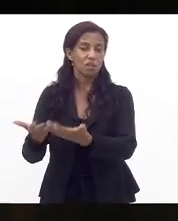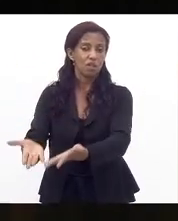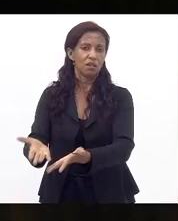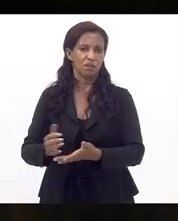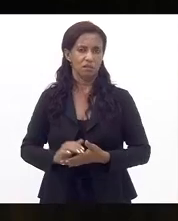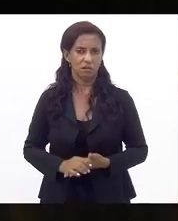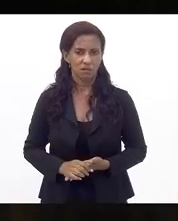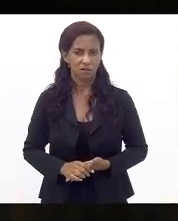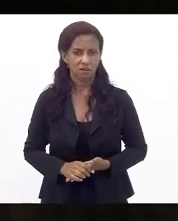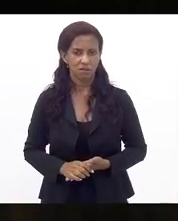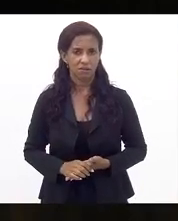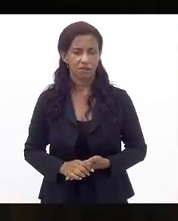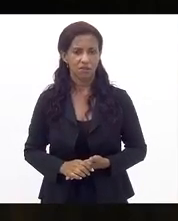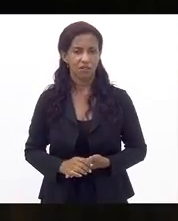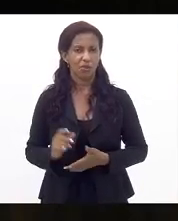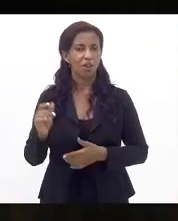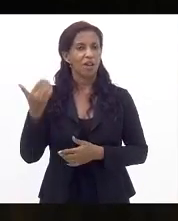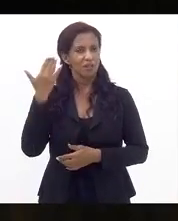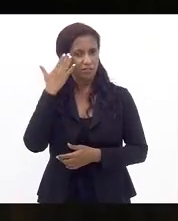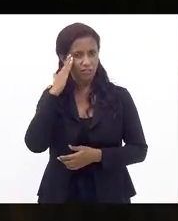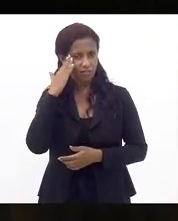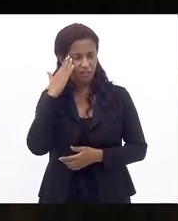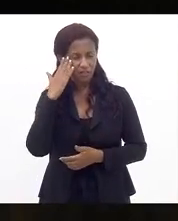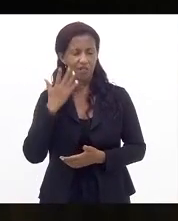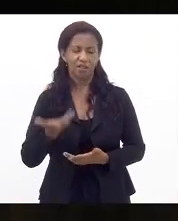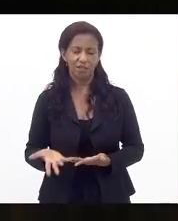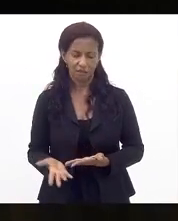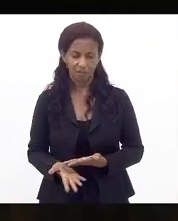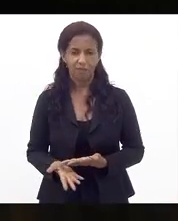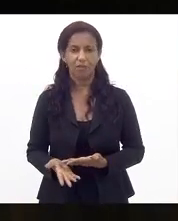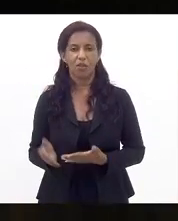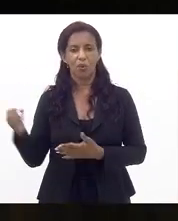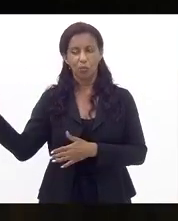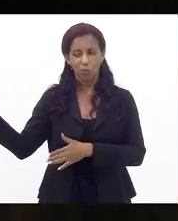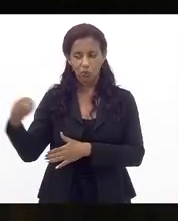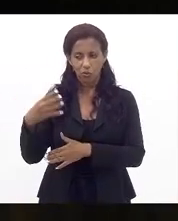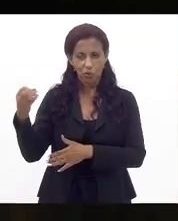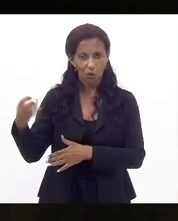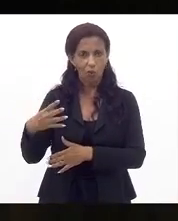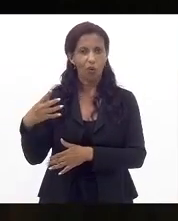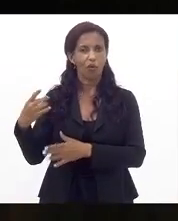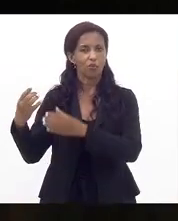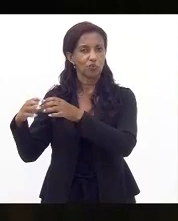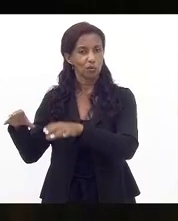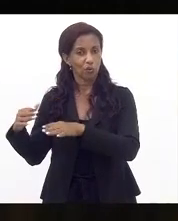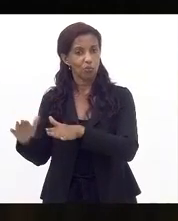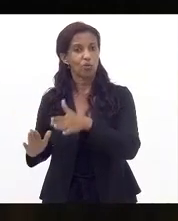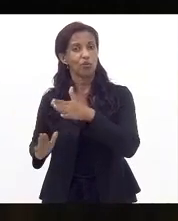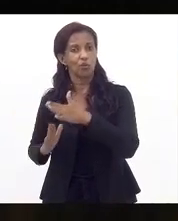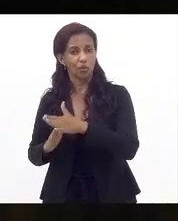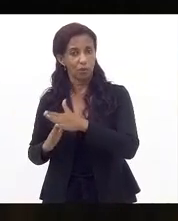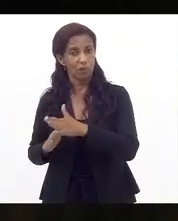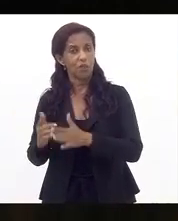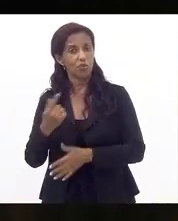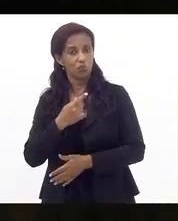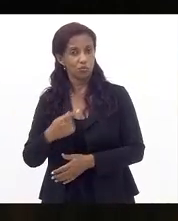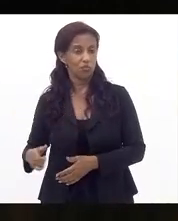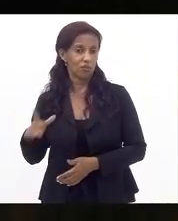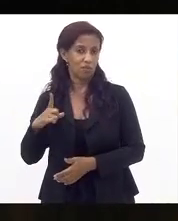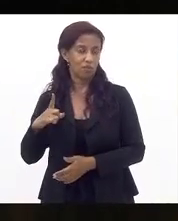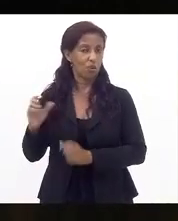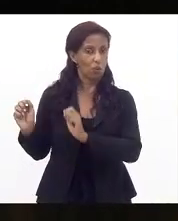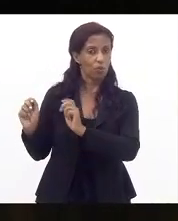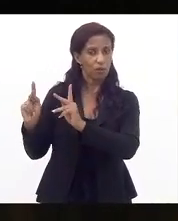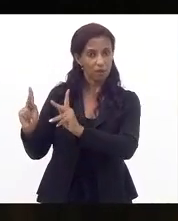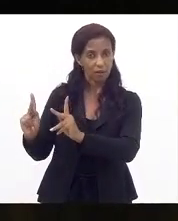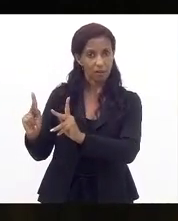dando para o ingresso o que a gente até já entendeu que para os novos servidores foi o limite que o governo chegou Ok